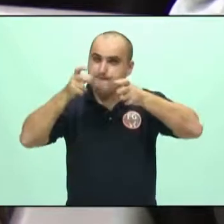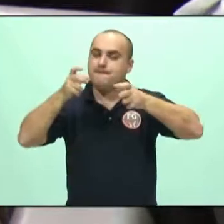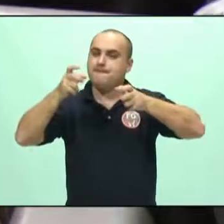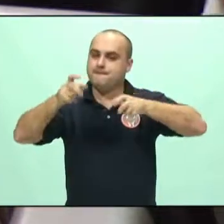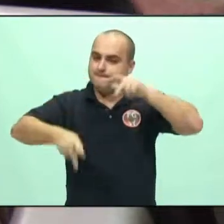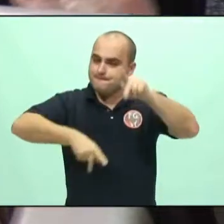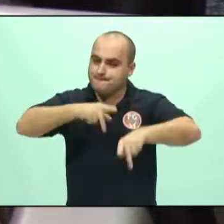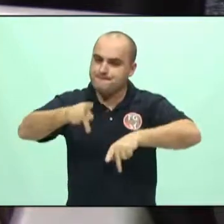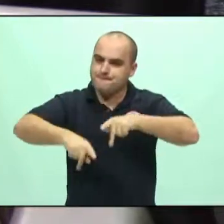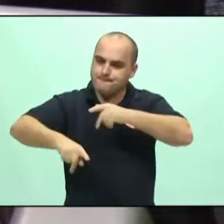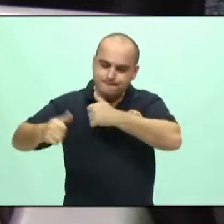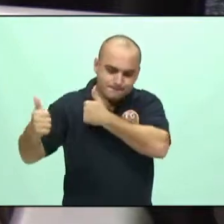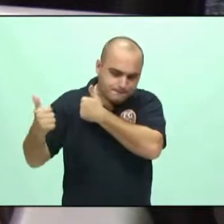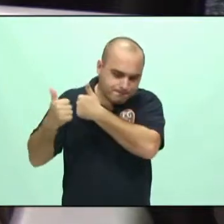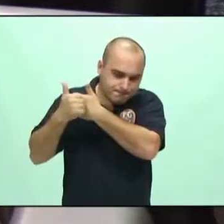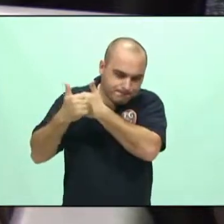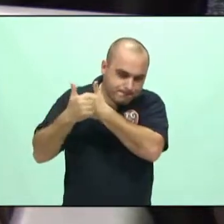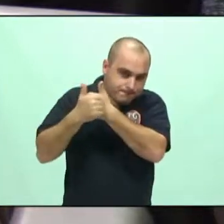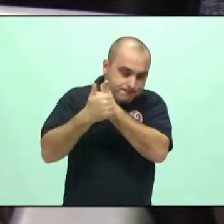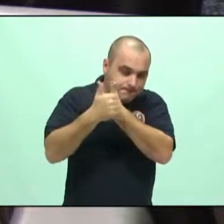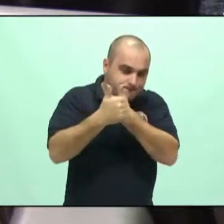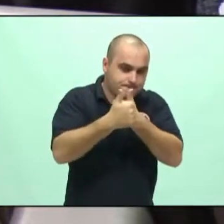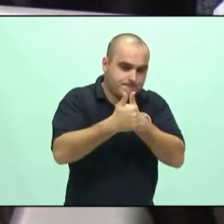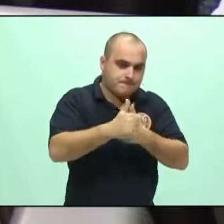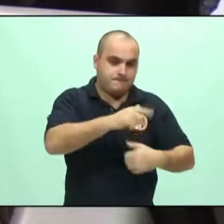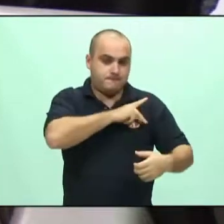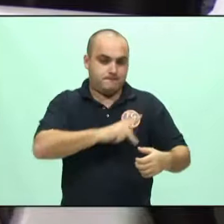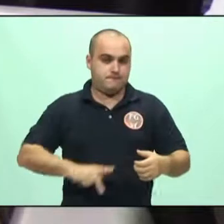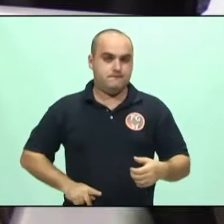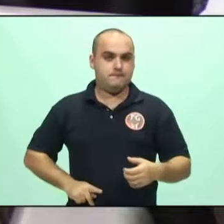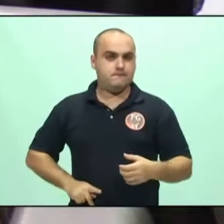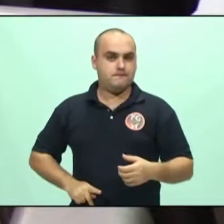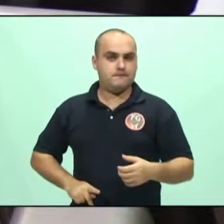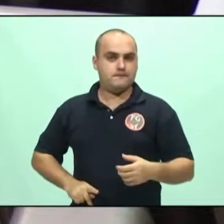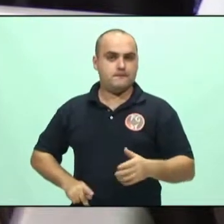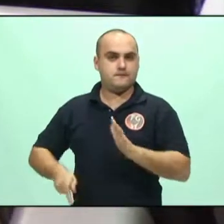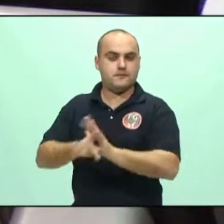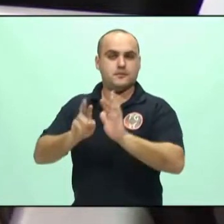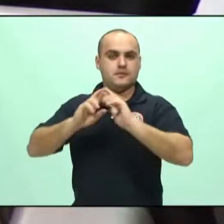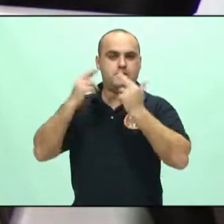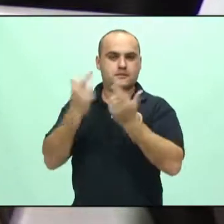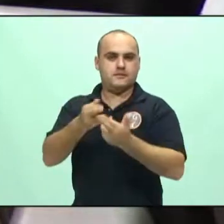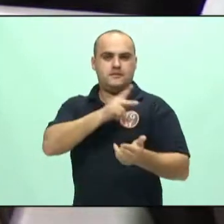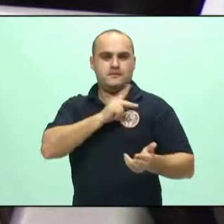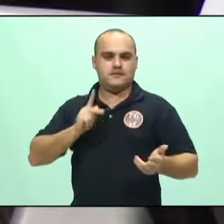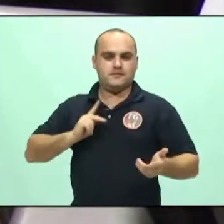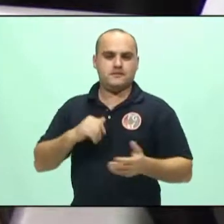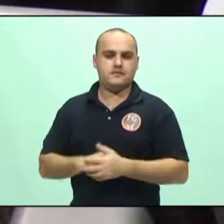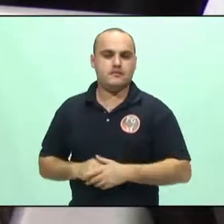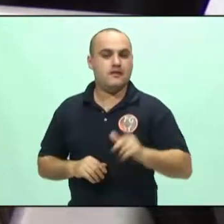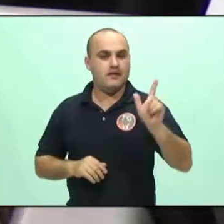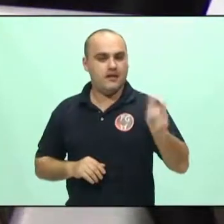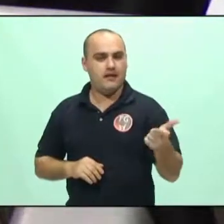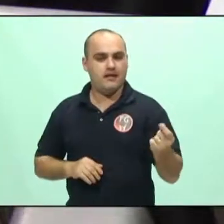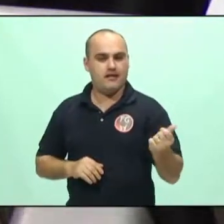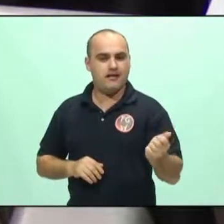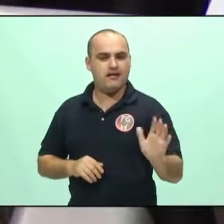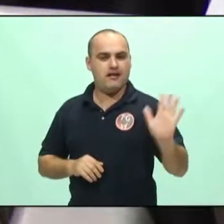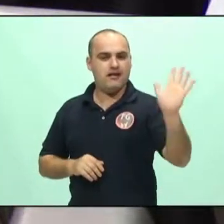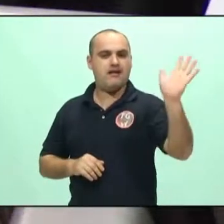ela se aproxima daquele que Preside uma audiência pública é tão caro e tão importante para Itajaí